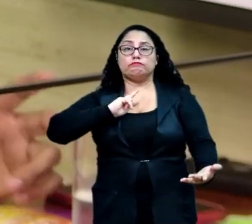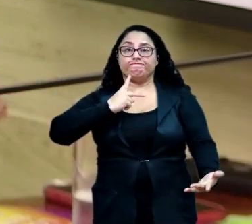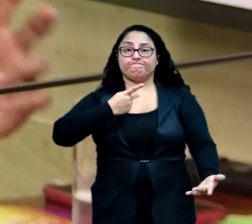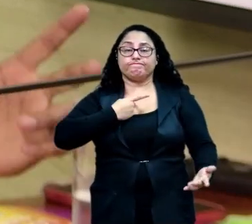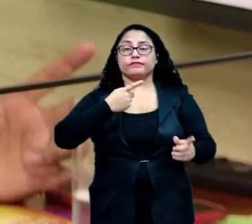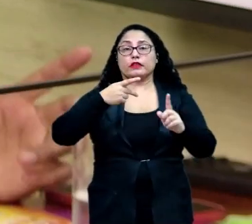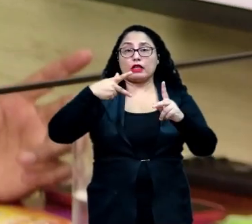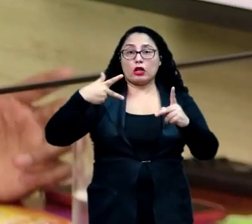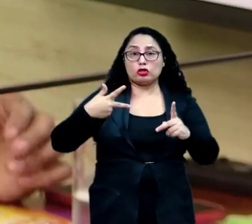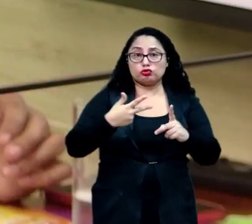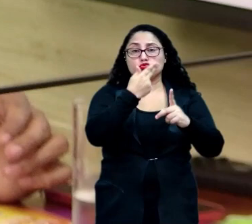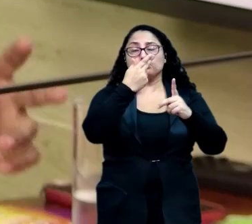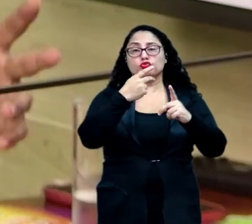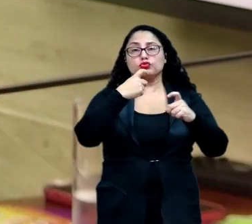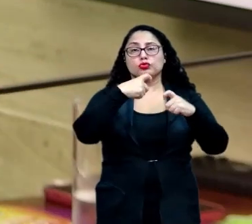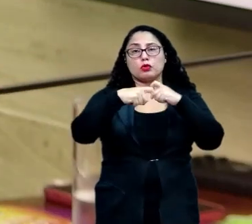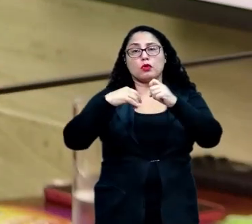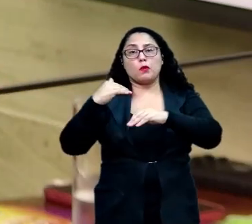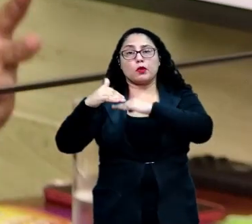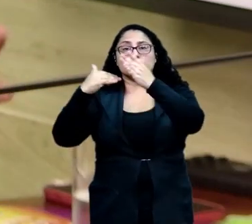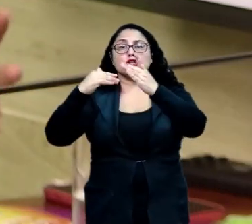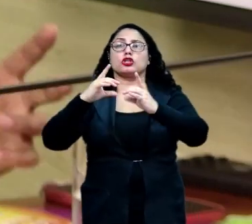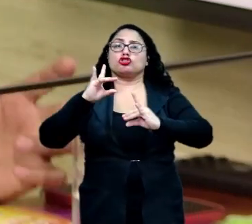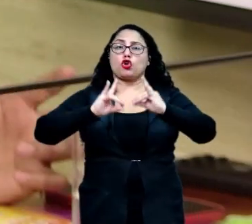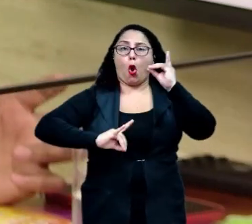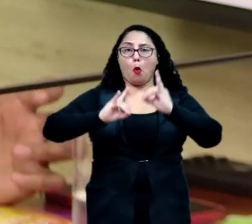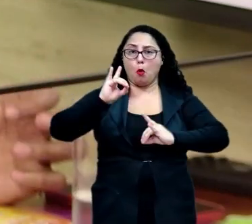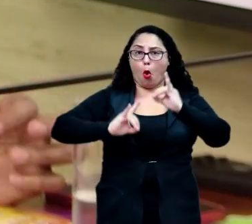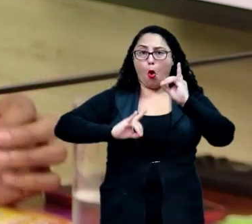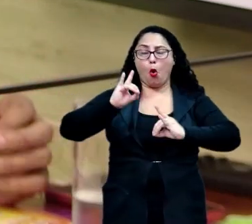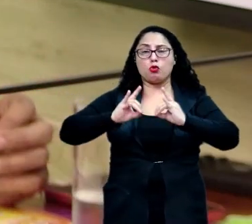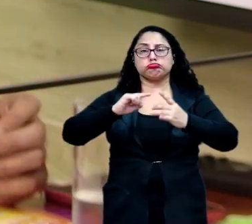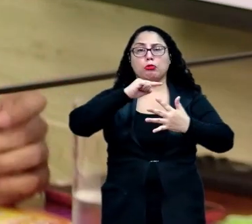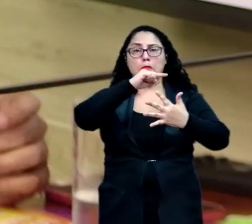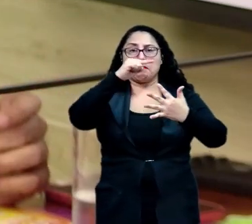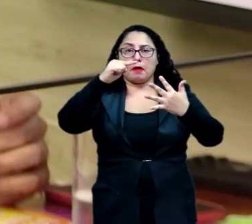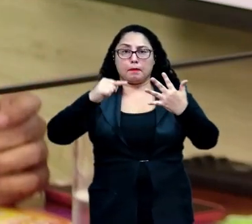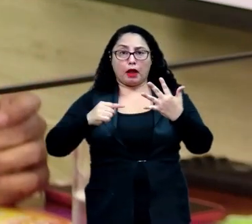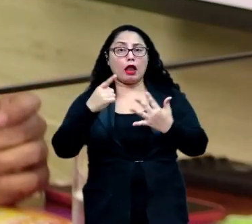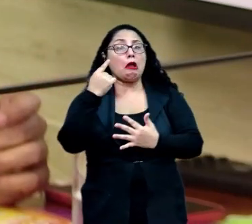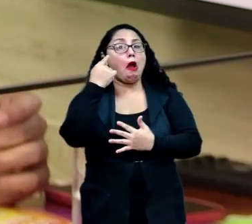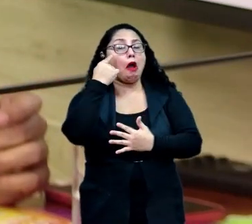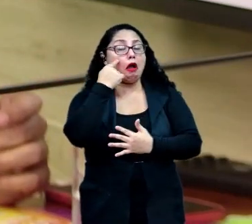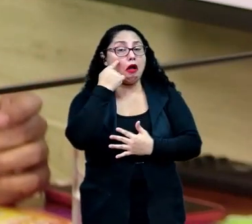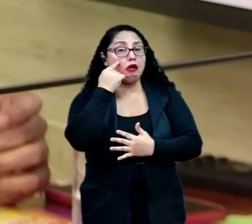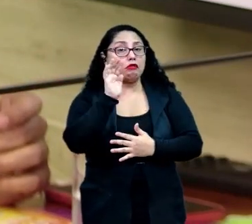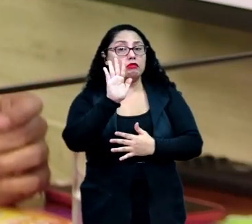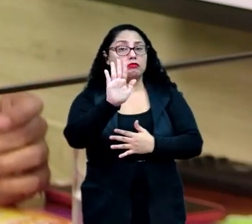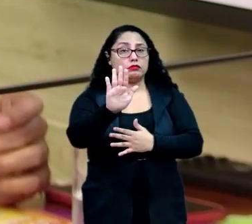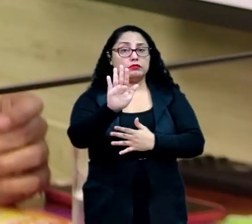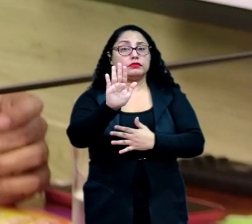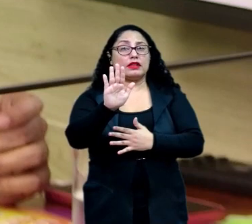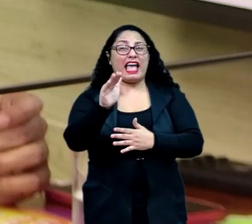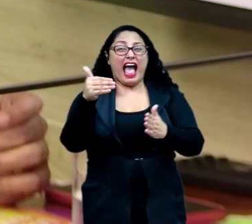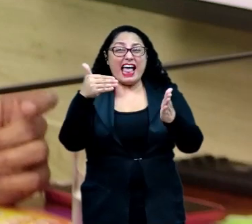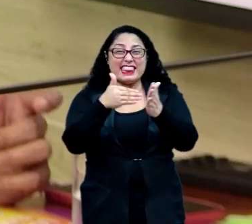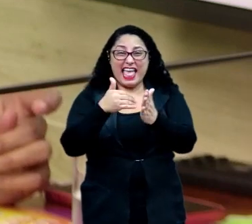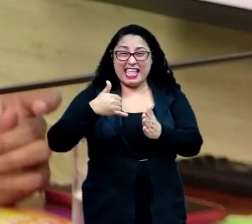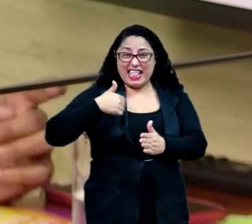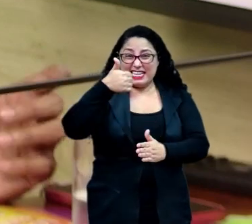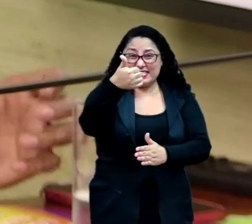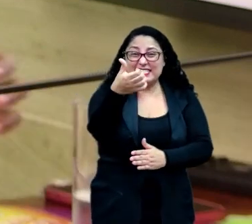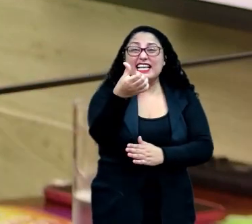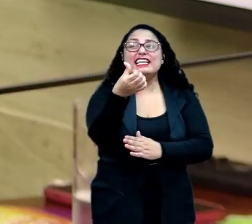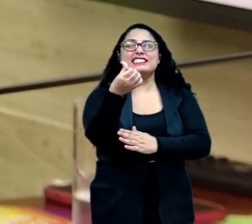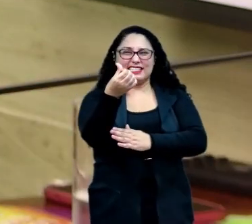da redesignação, dos processos de hormonização, essas questões, olha, até os 16